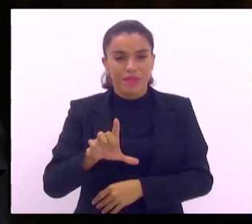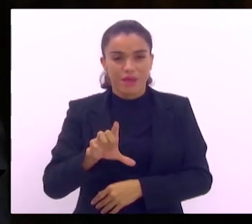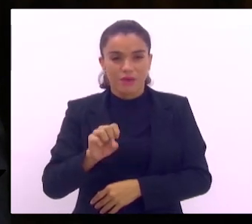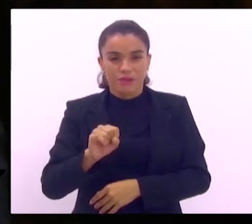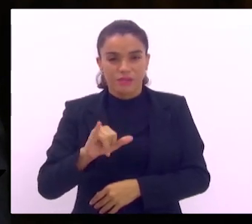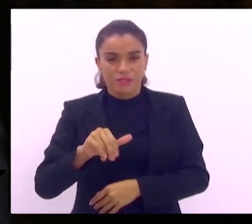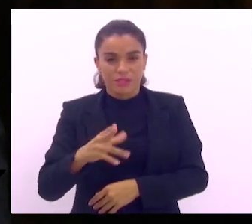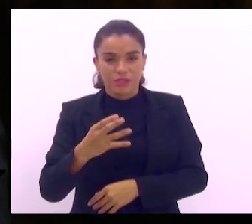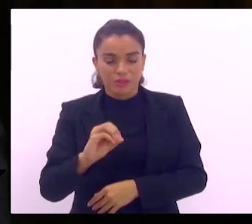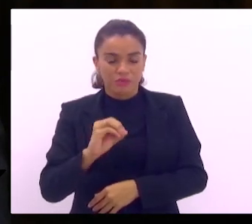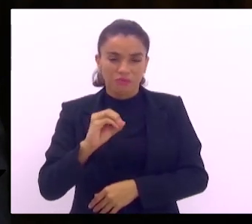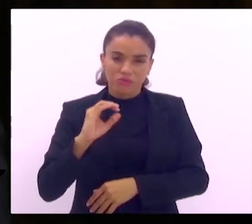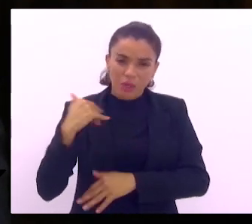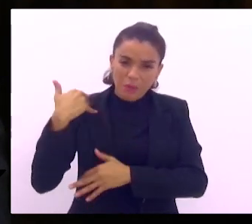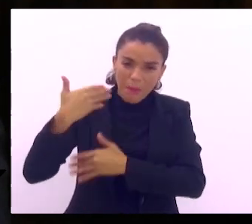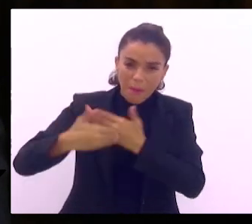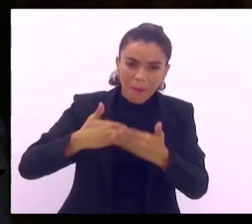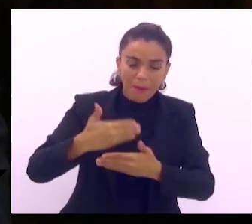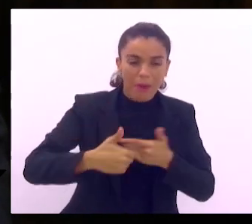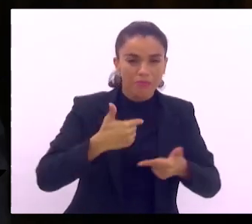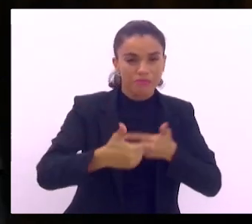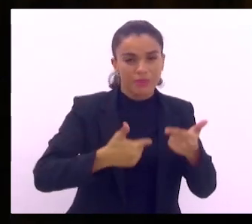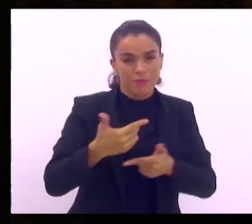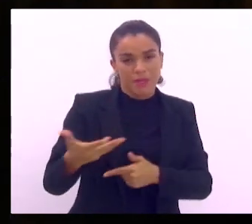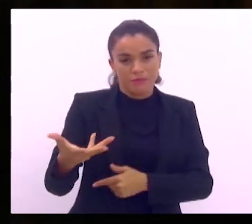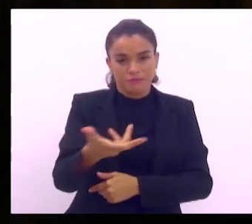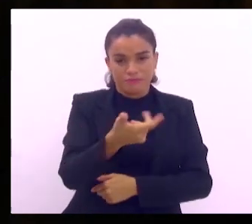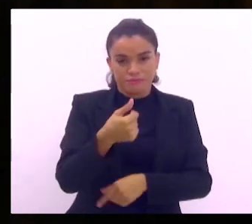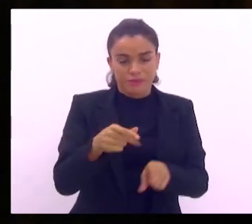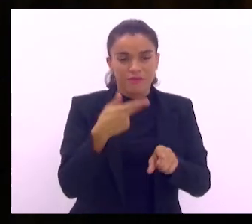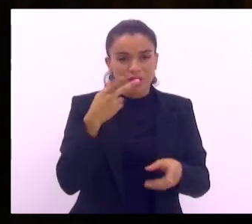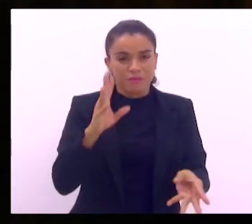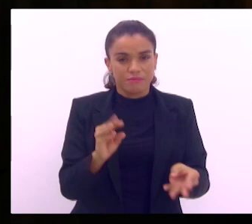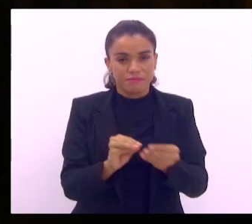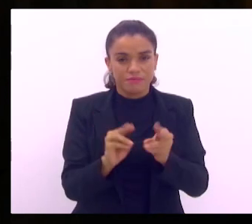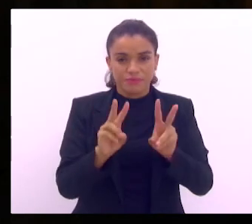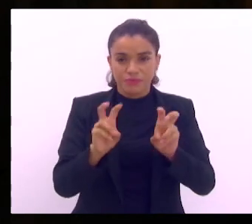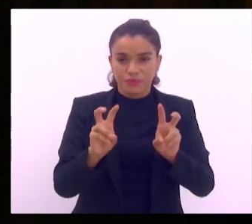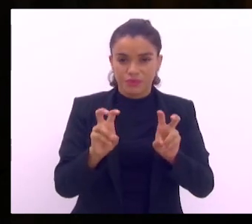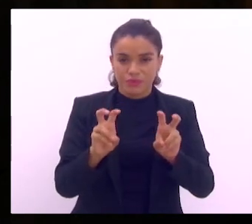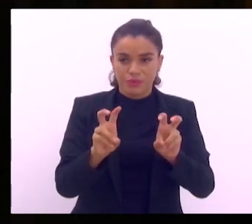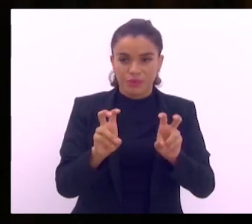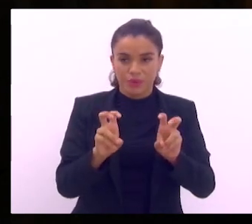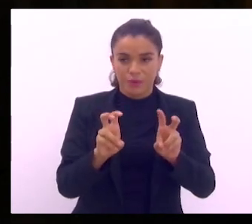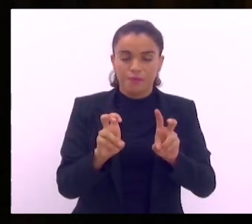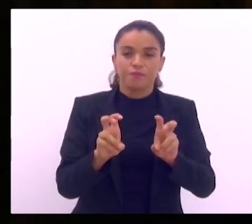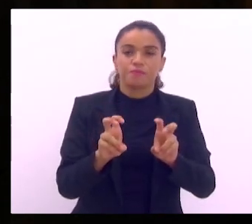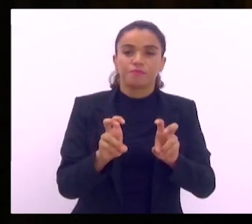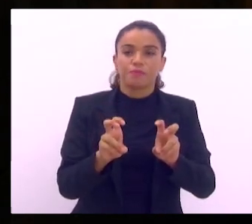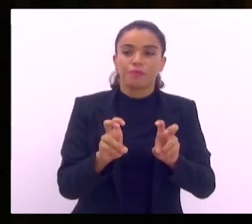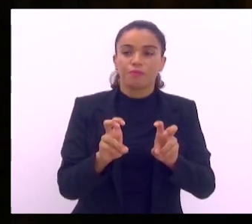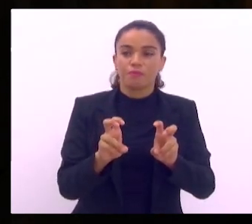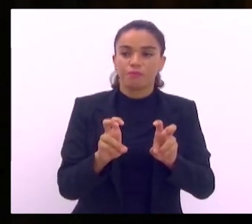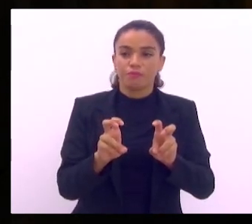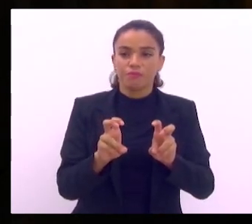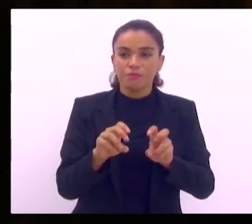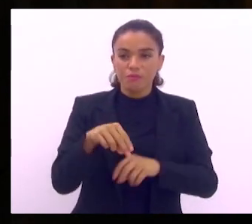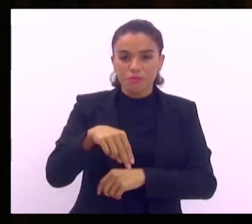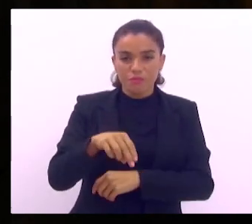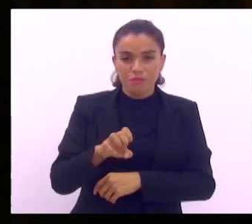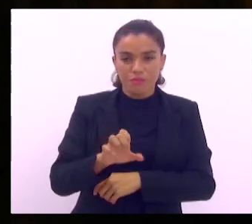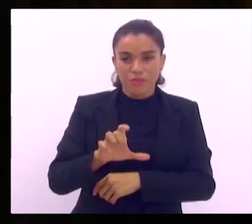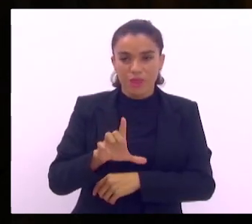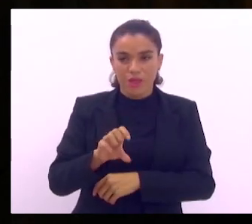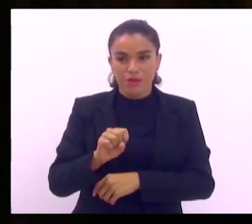trabalho fantástico, e aí a gente fala um pouco não só de uma comissão muito bem conduzida pelo Nelsinho,